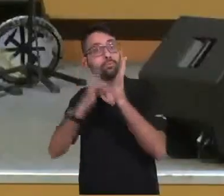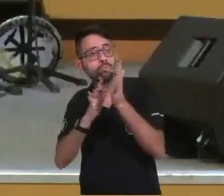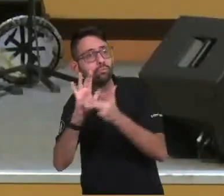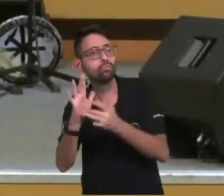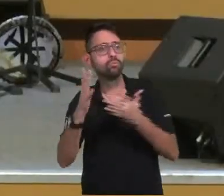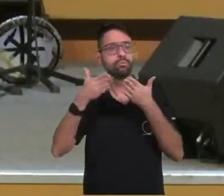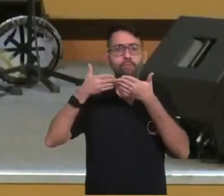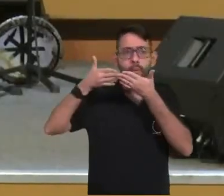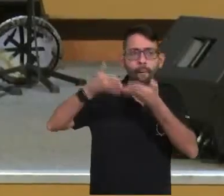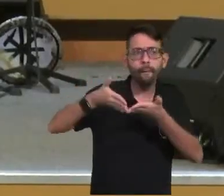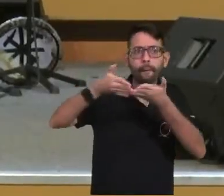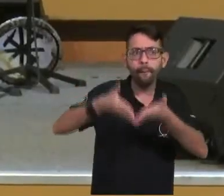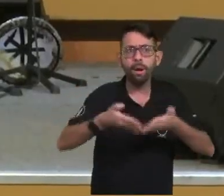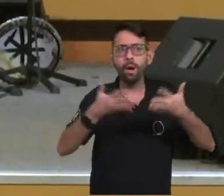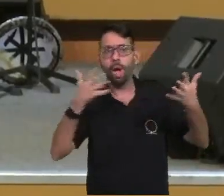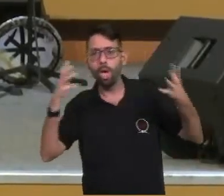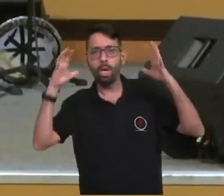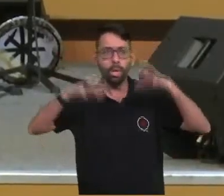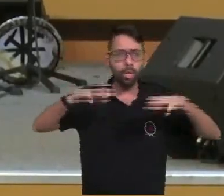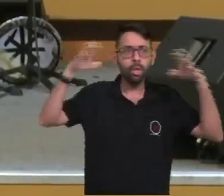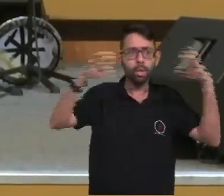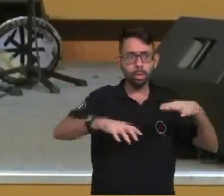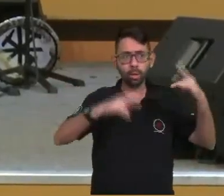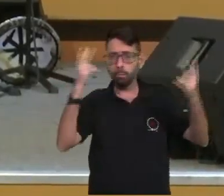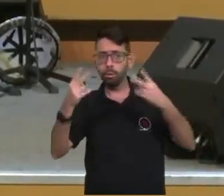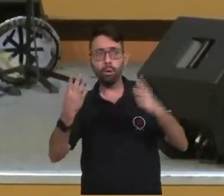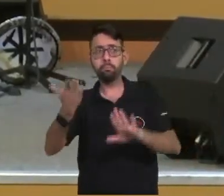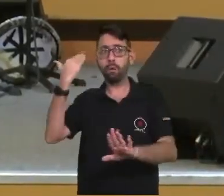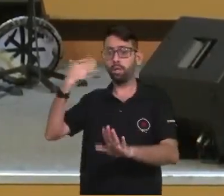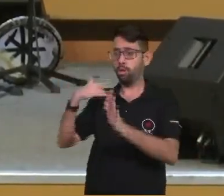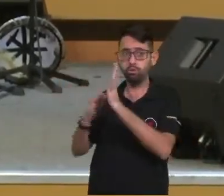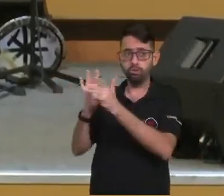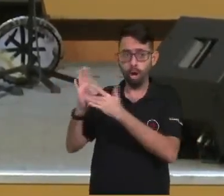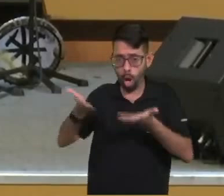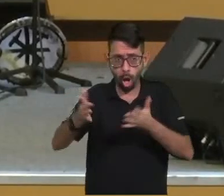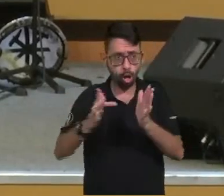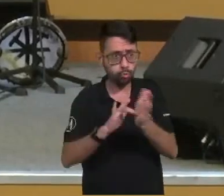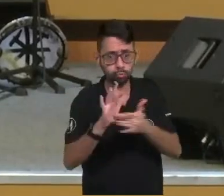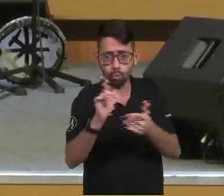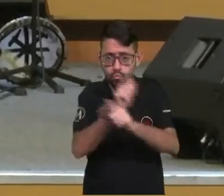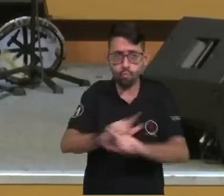furada. E aí, da outra vez ele estava com a gente para repreender a tempestade. E agora? Nem veio.